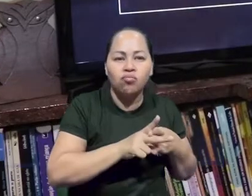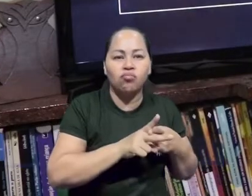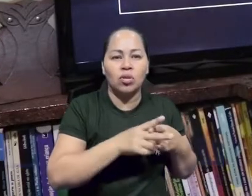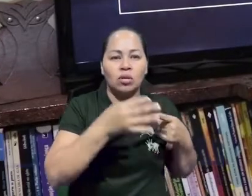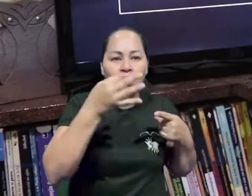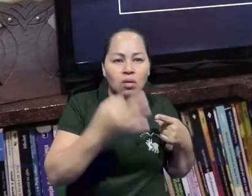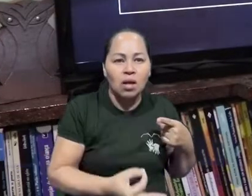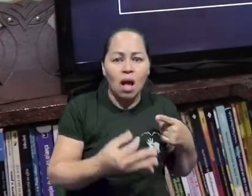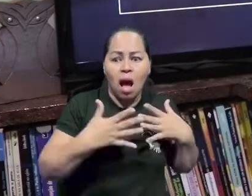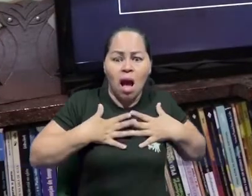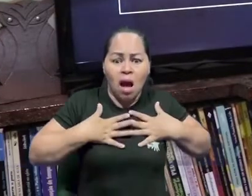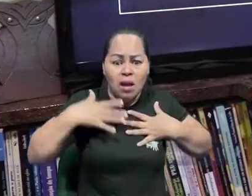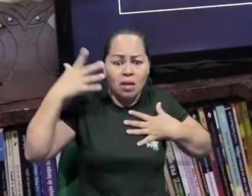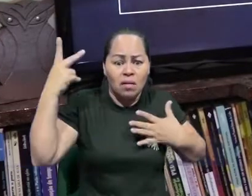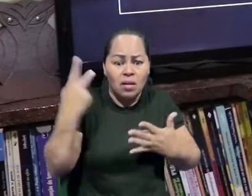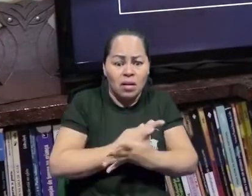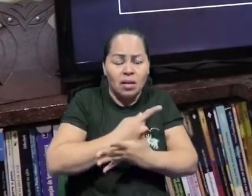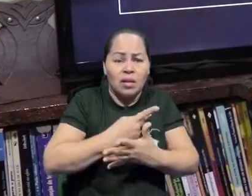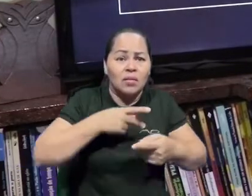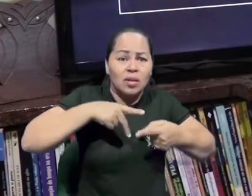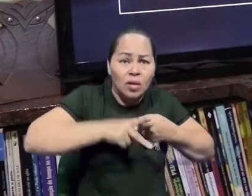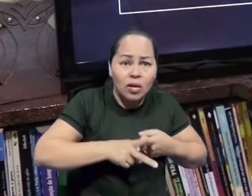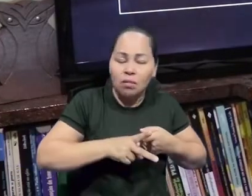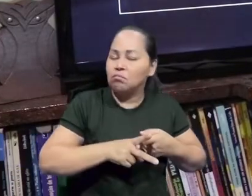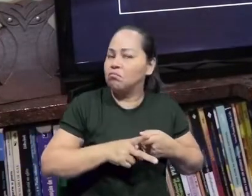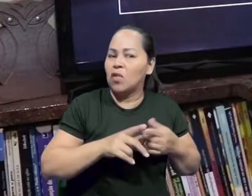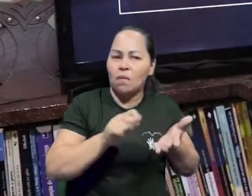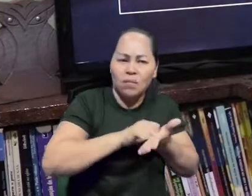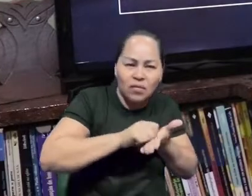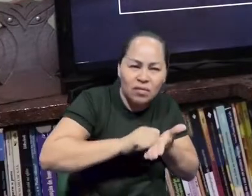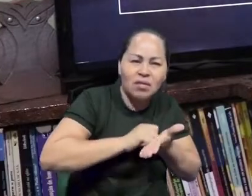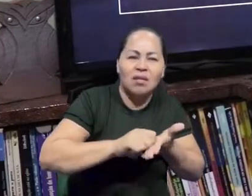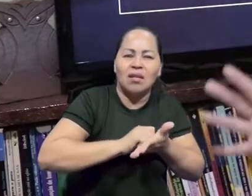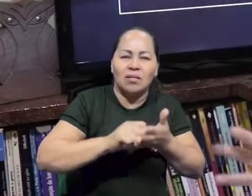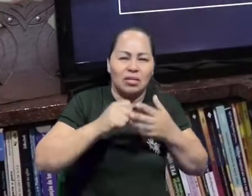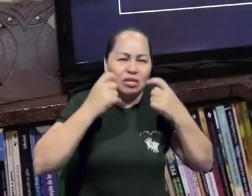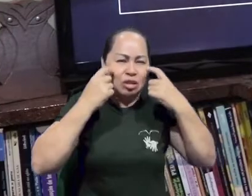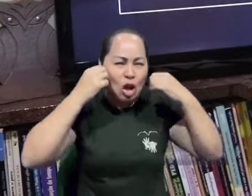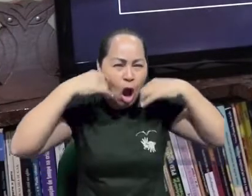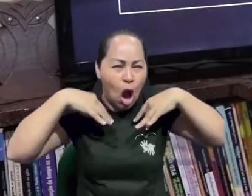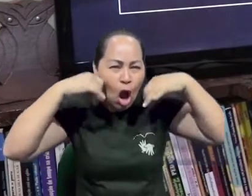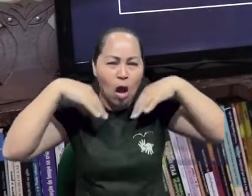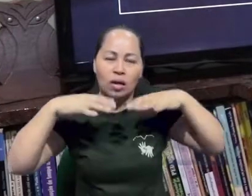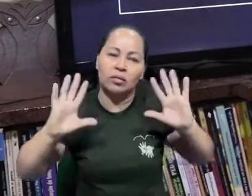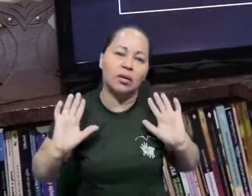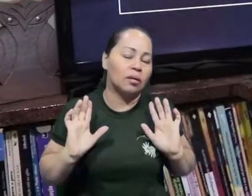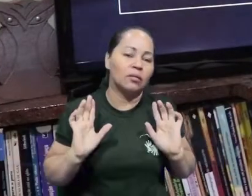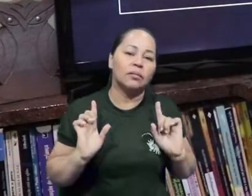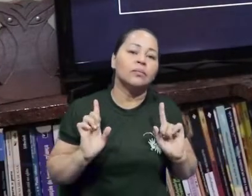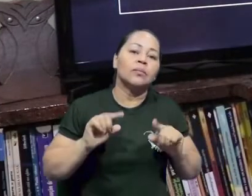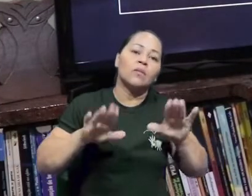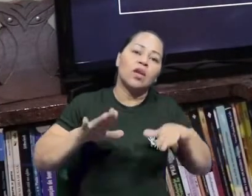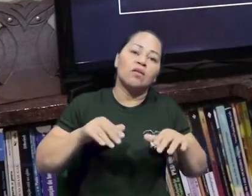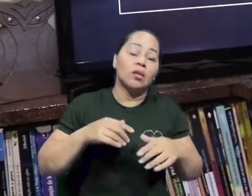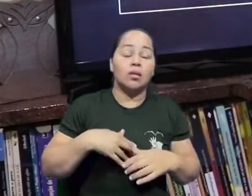que tem aluno que diz, ai meu Deus, eu errei. Ai não, agora eu vou ter que apagar e faz uma cena, né? Então ele tem autocrítica. No caso desse,